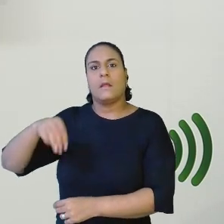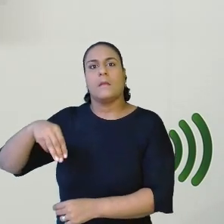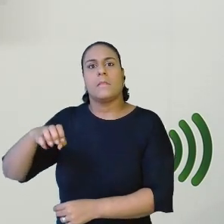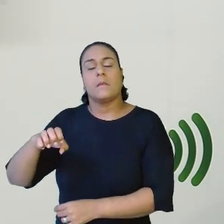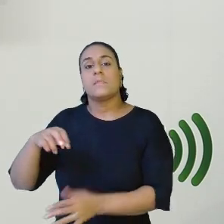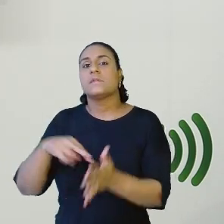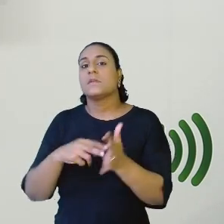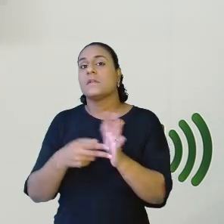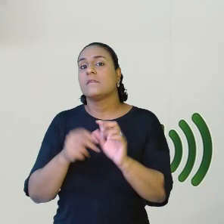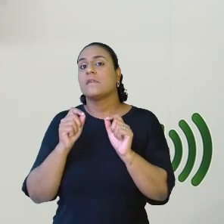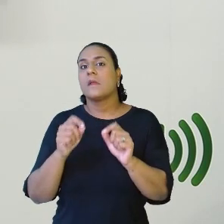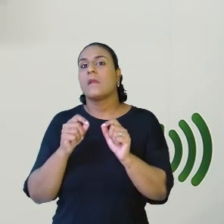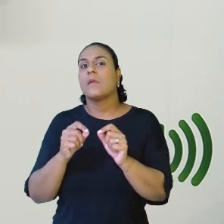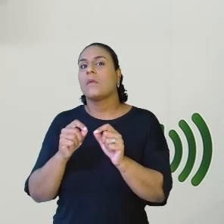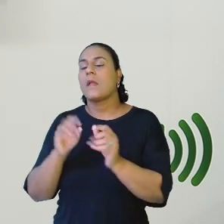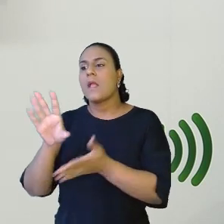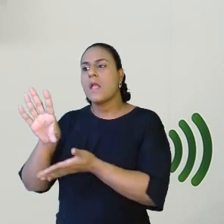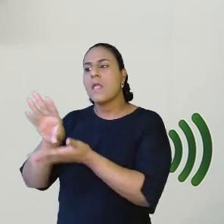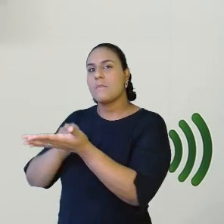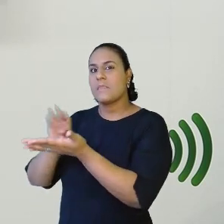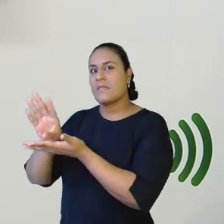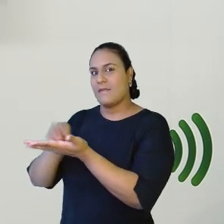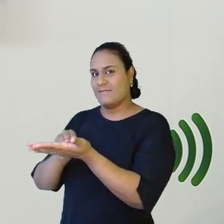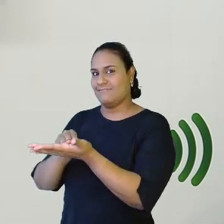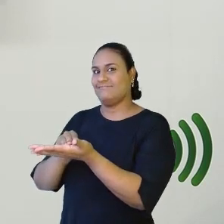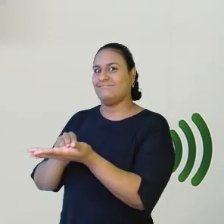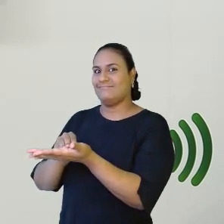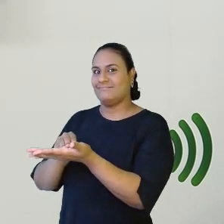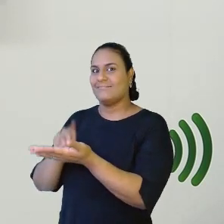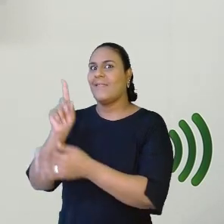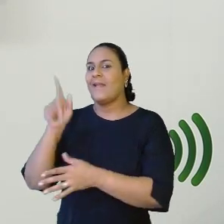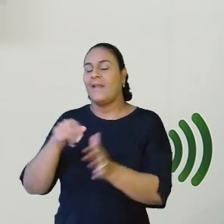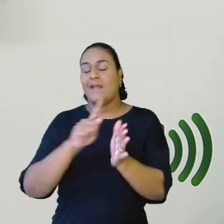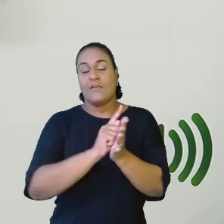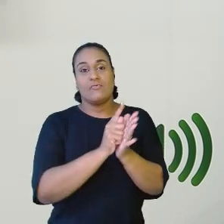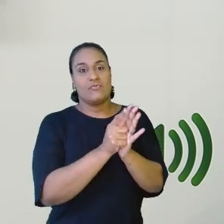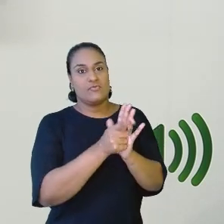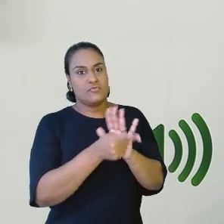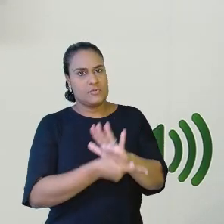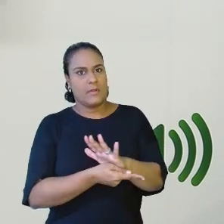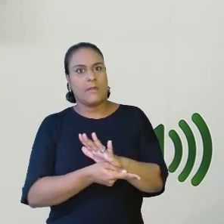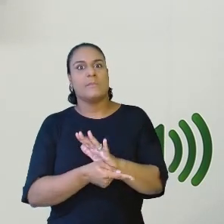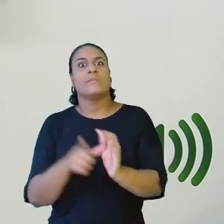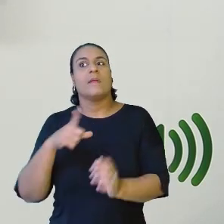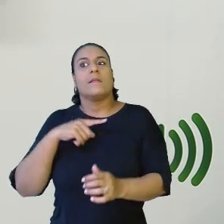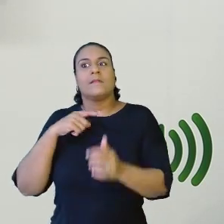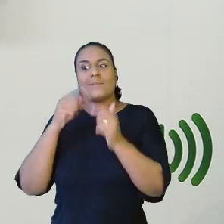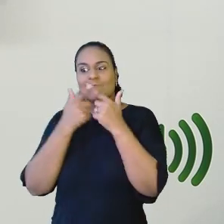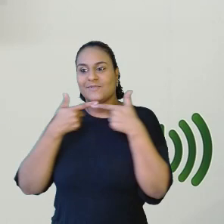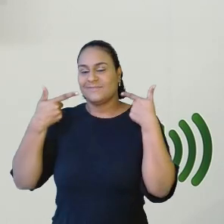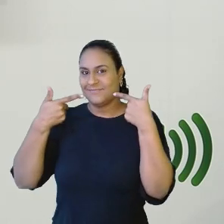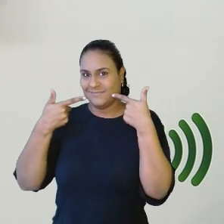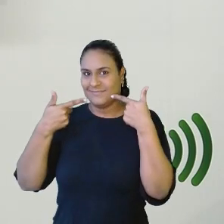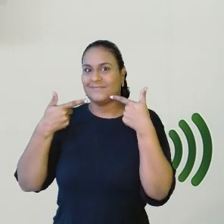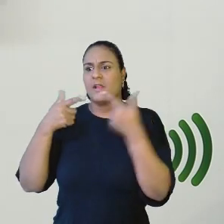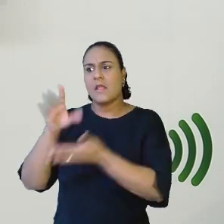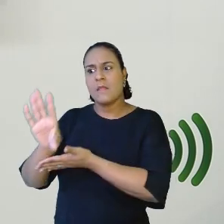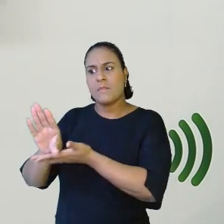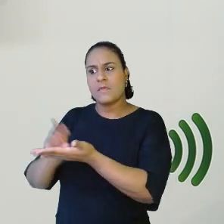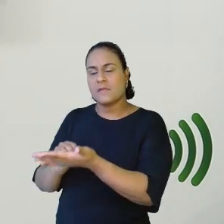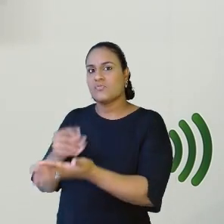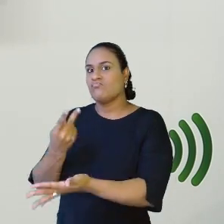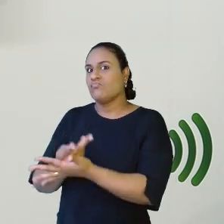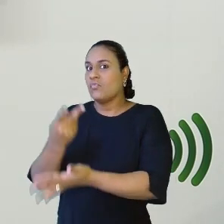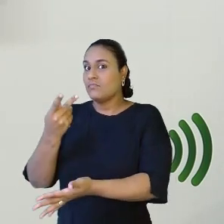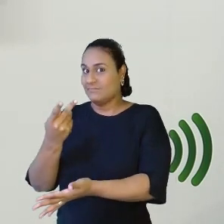meme significa imitar, imitação. Então, é um gênero que traz um humor também, uma imitação de um fato que